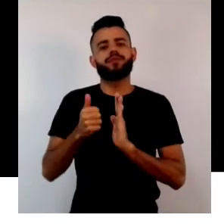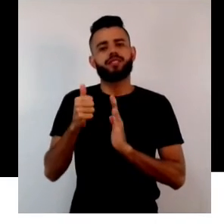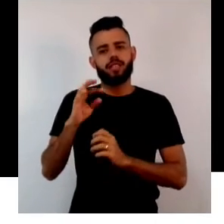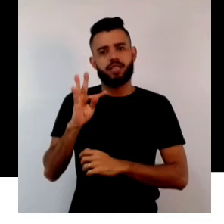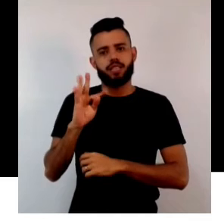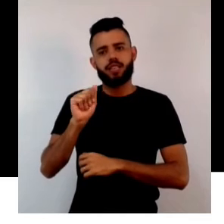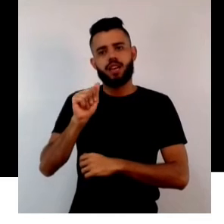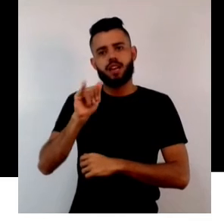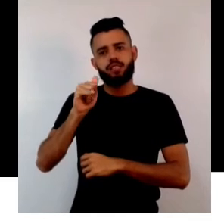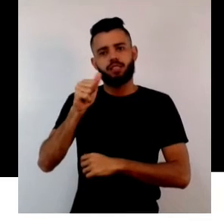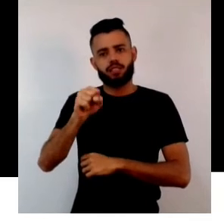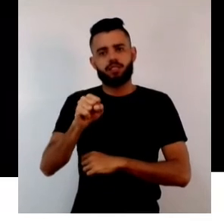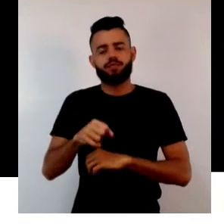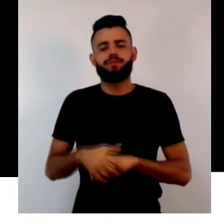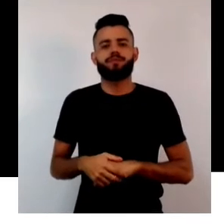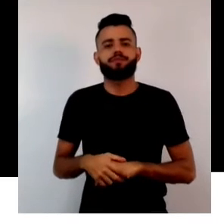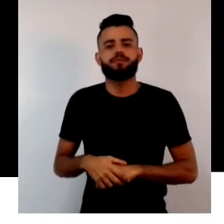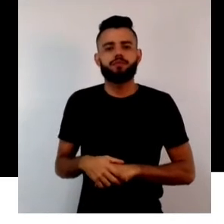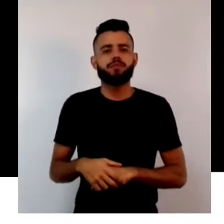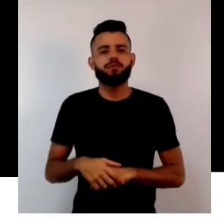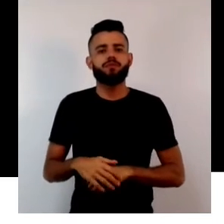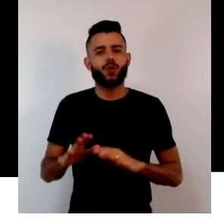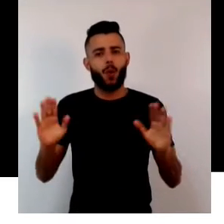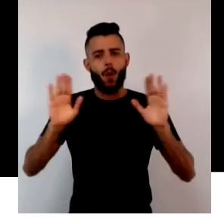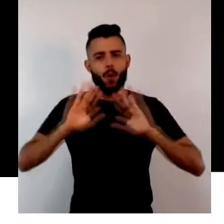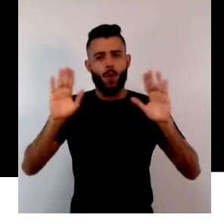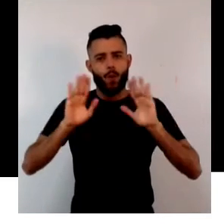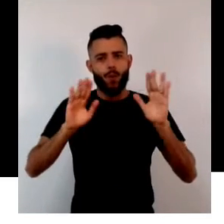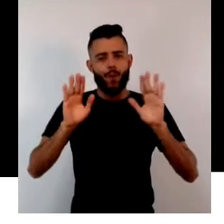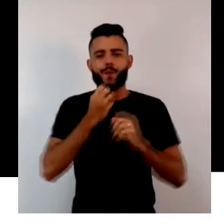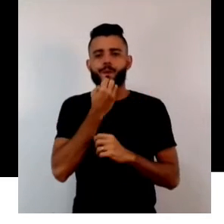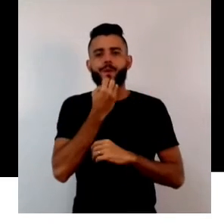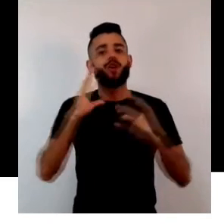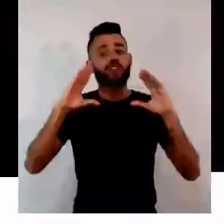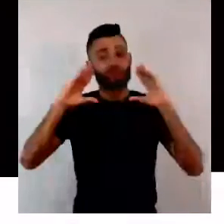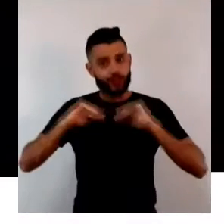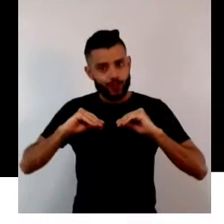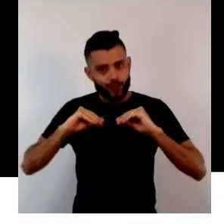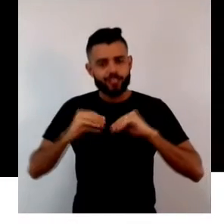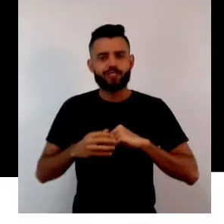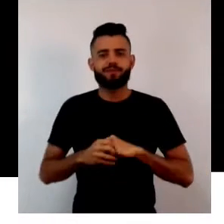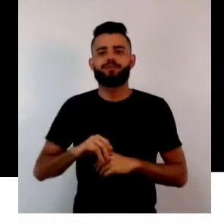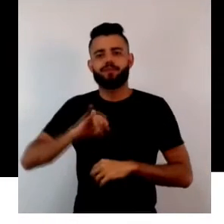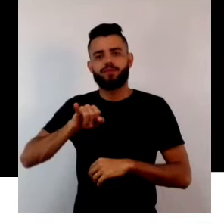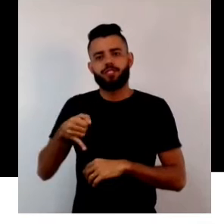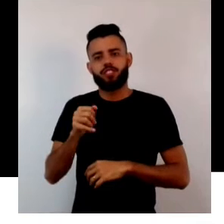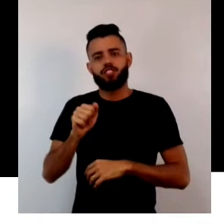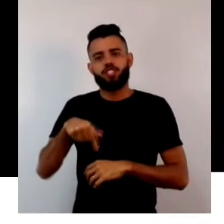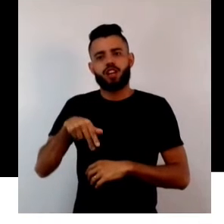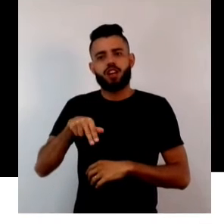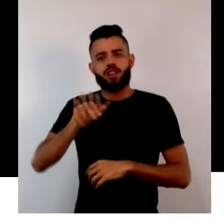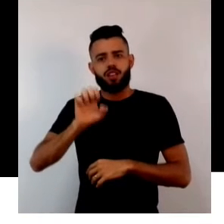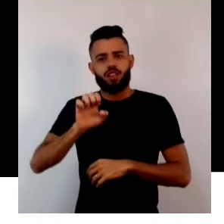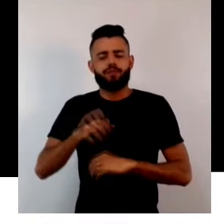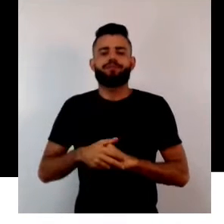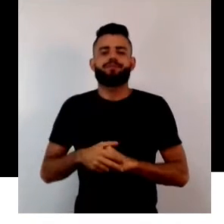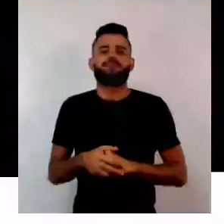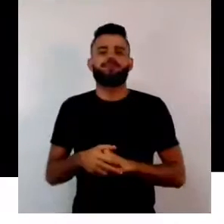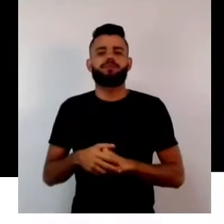Oi, gente, boa noite. Boa noite, Jaque, boa noite, Eloá. Obrigada pelo convite, pessoal